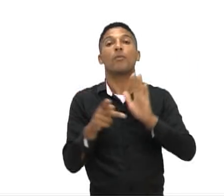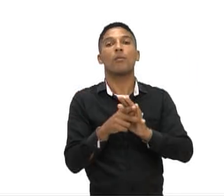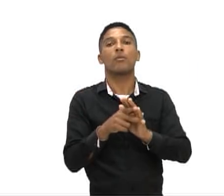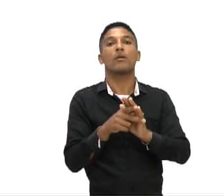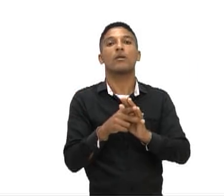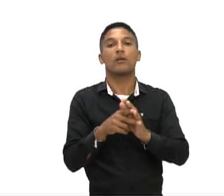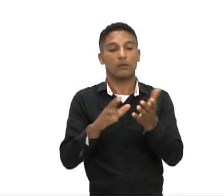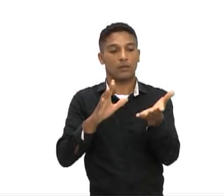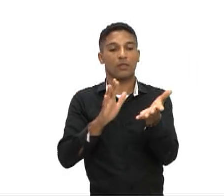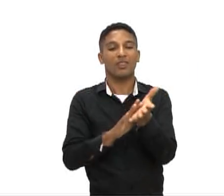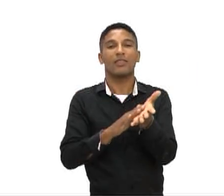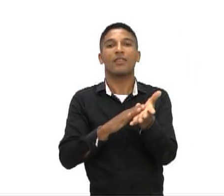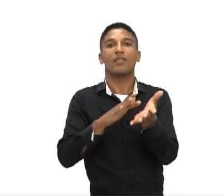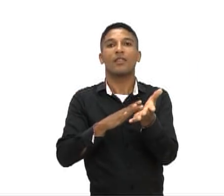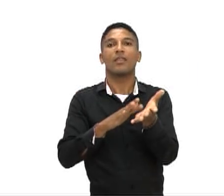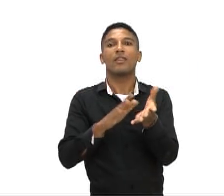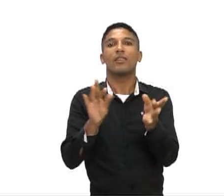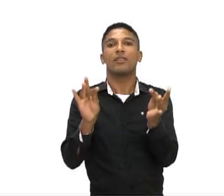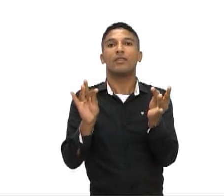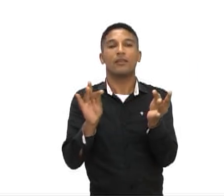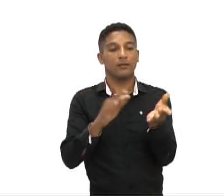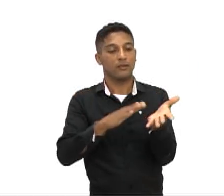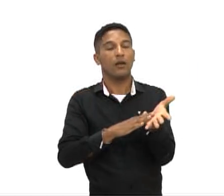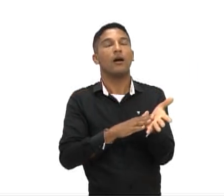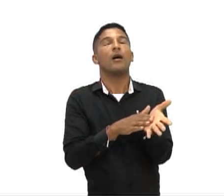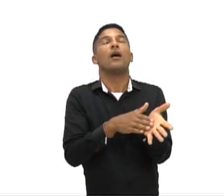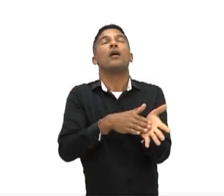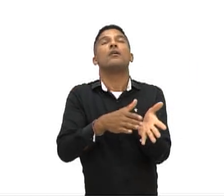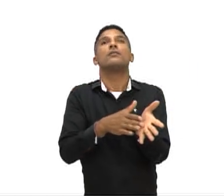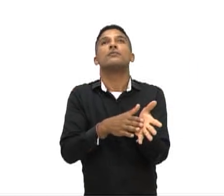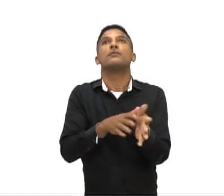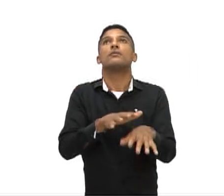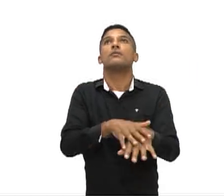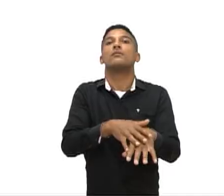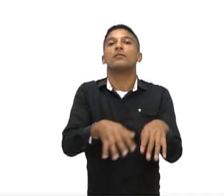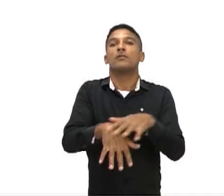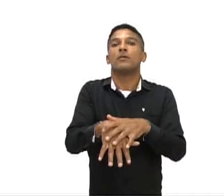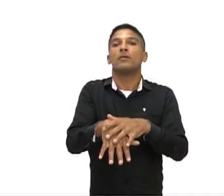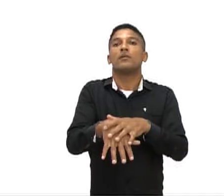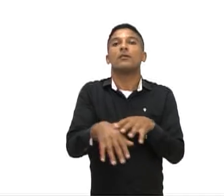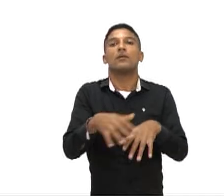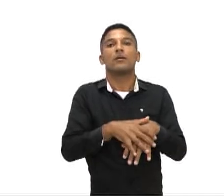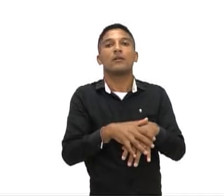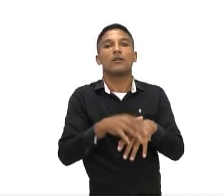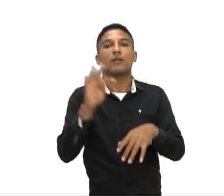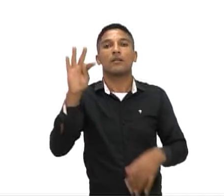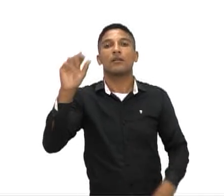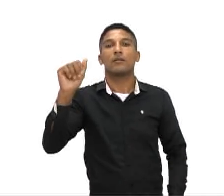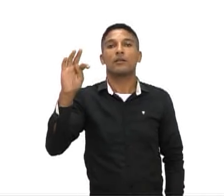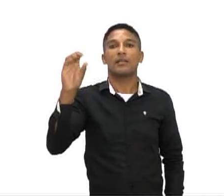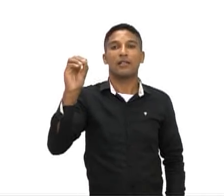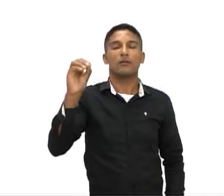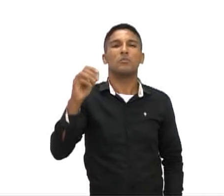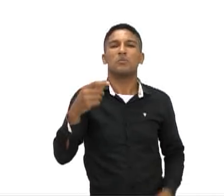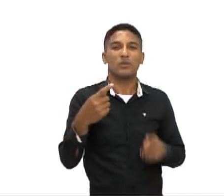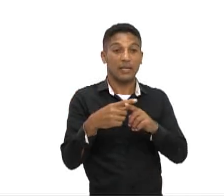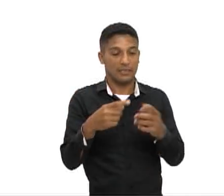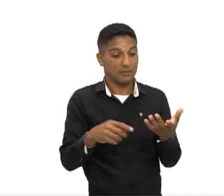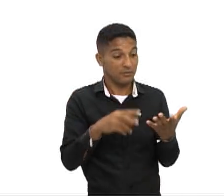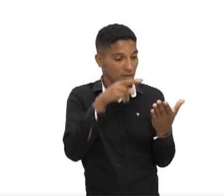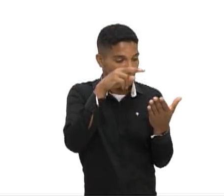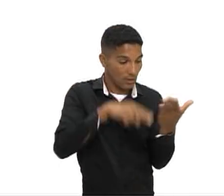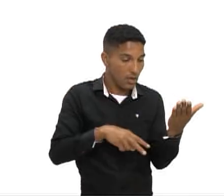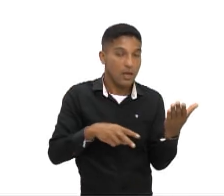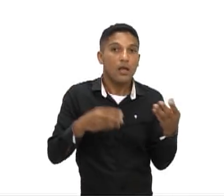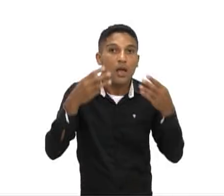pois permite ao leitor imaginar como sentiria a textura da pele do gato se passasse a mão sobre ela. No